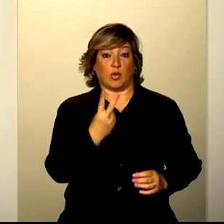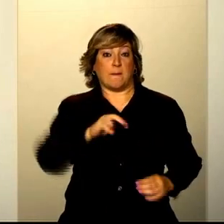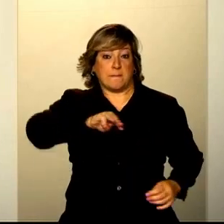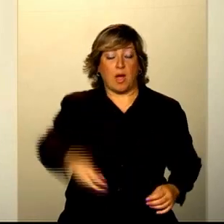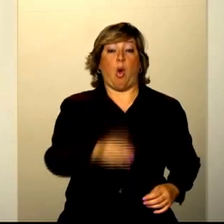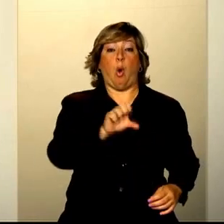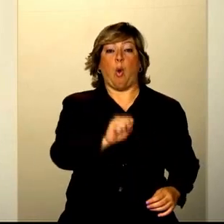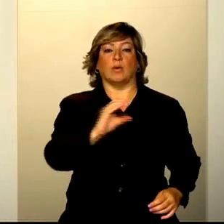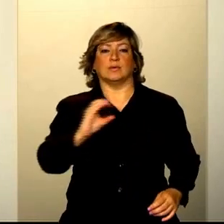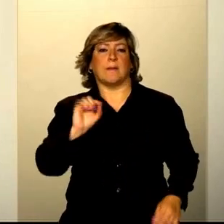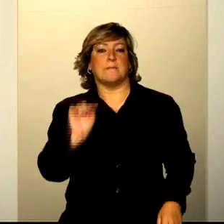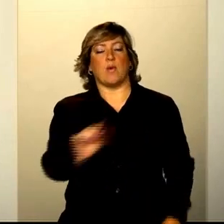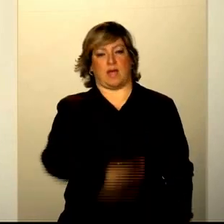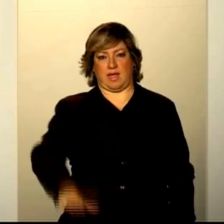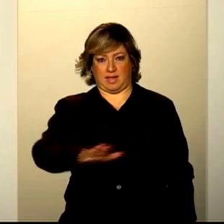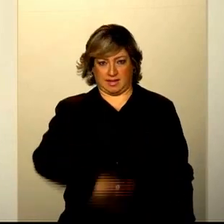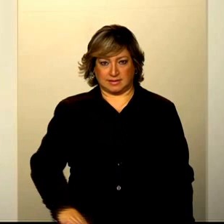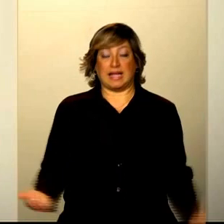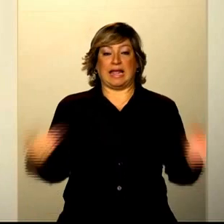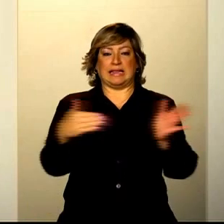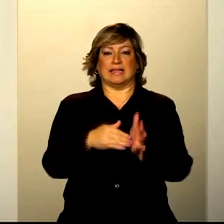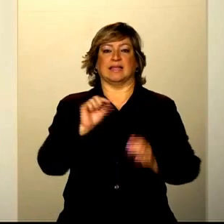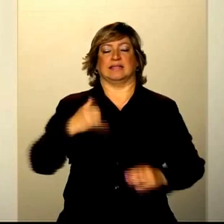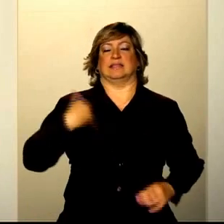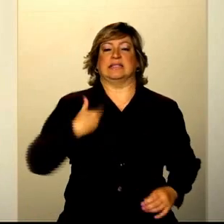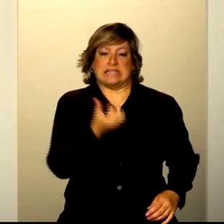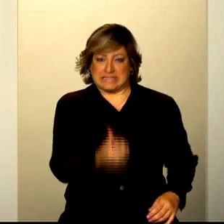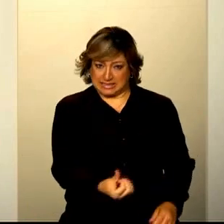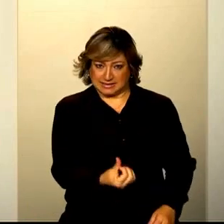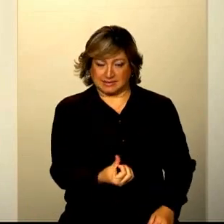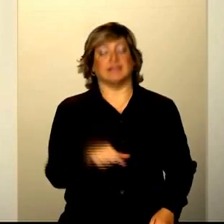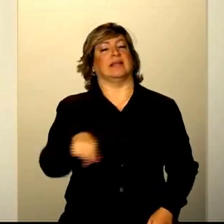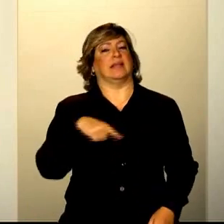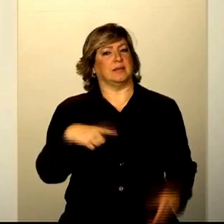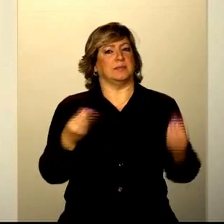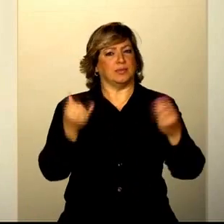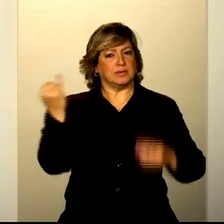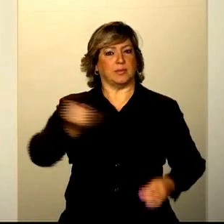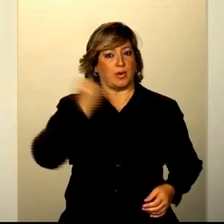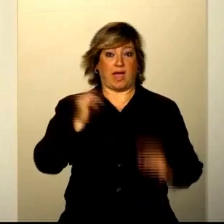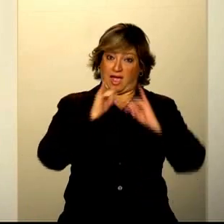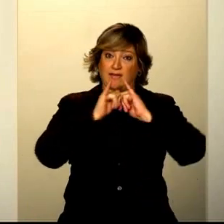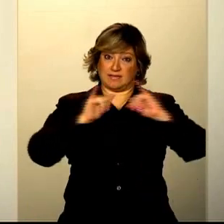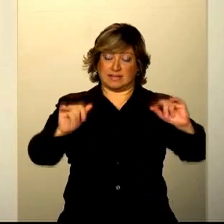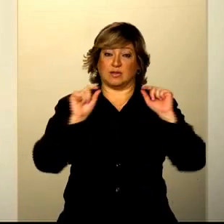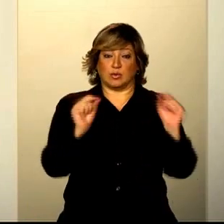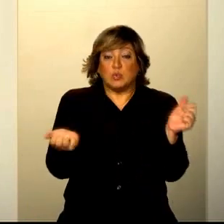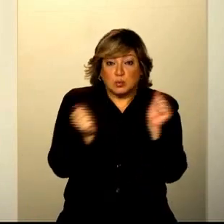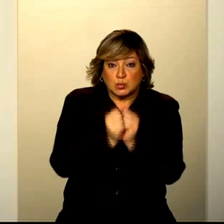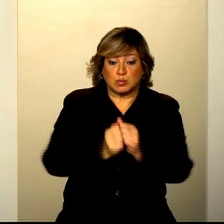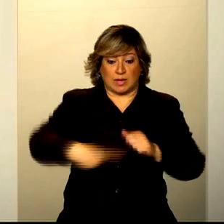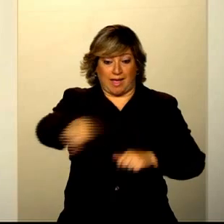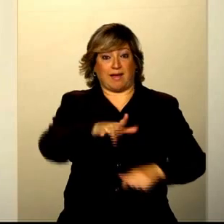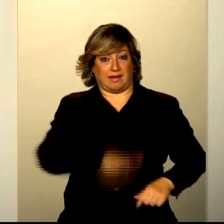mil 800.000 crianças até 6 anos de idade é muito importante dizer Luciano que junto com